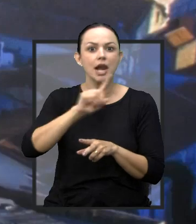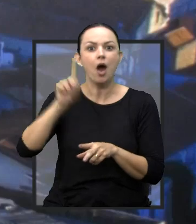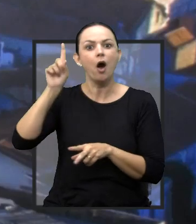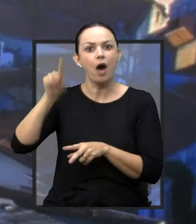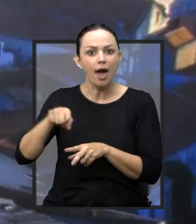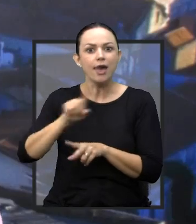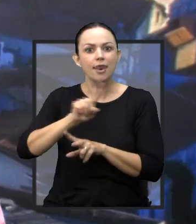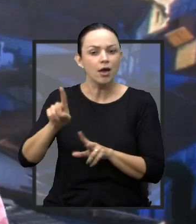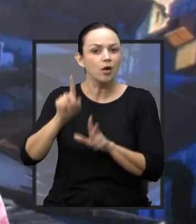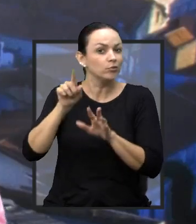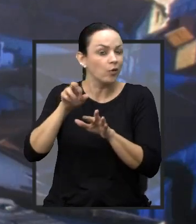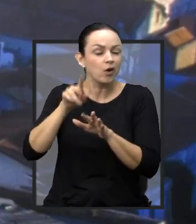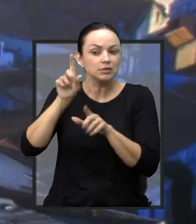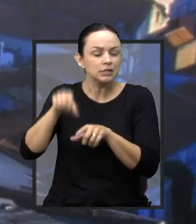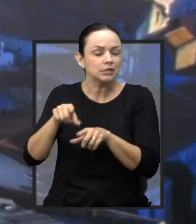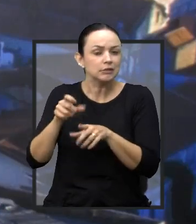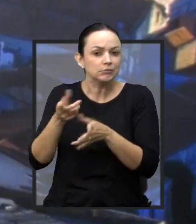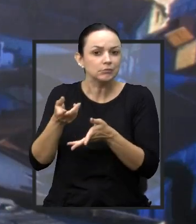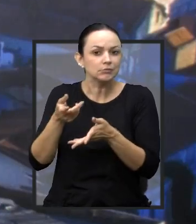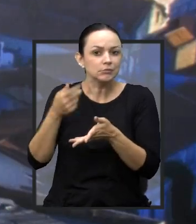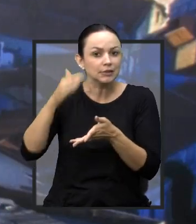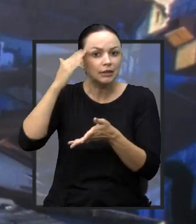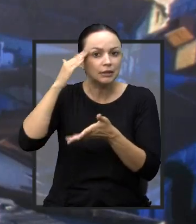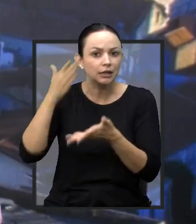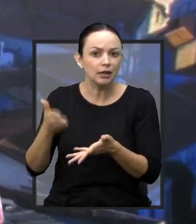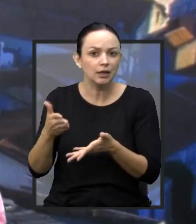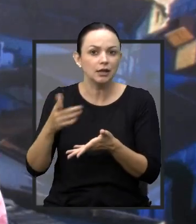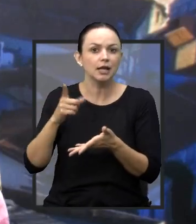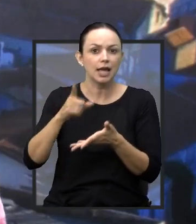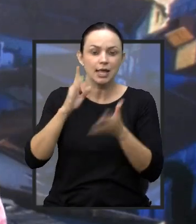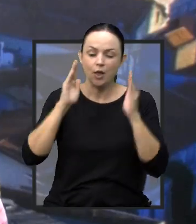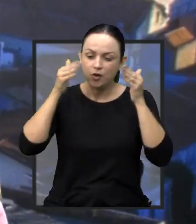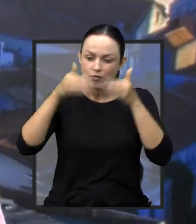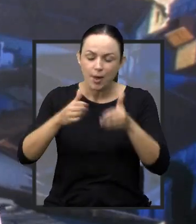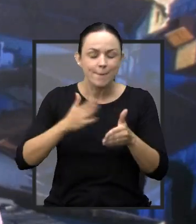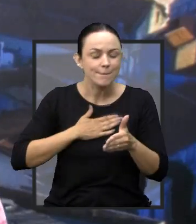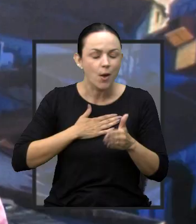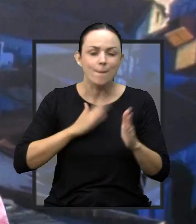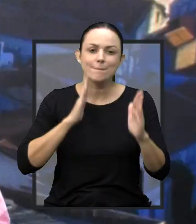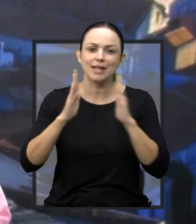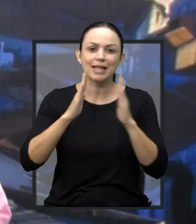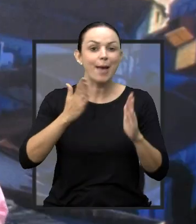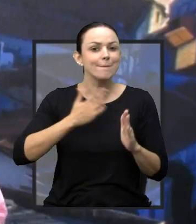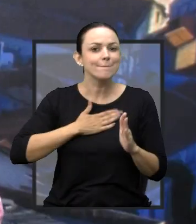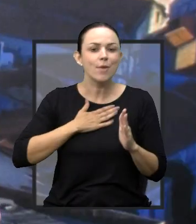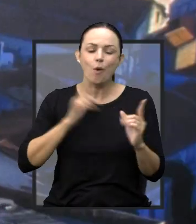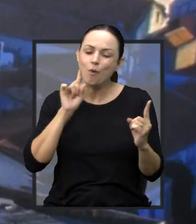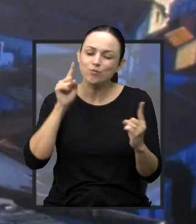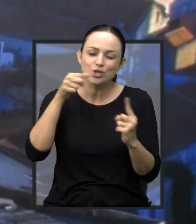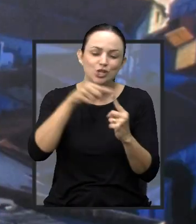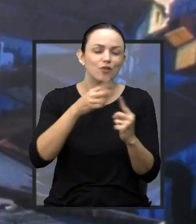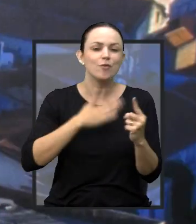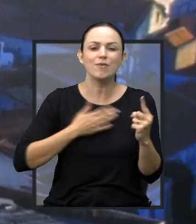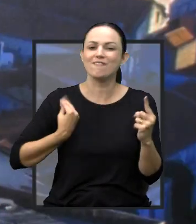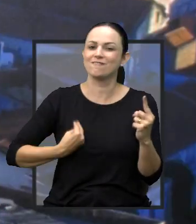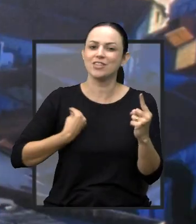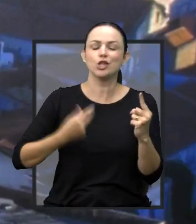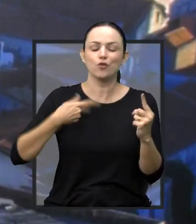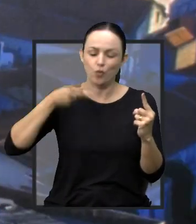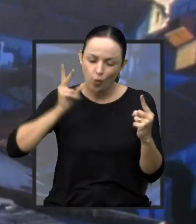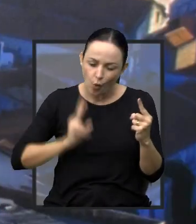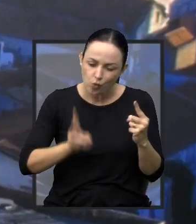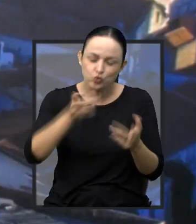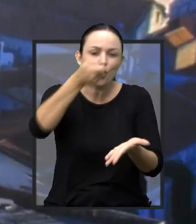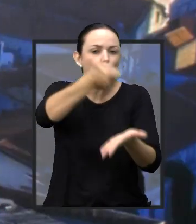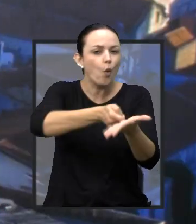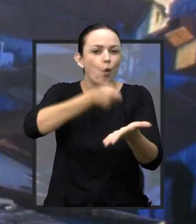outras questões mais. Então, essa é uma bandeira do mandato, essa é uma bandeira da minha vida, e eu não vou deixar de lutar em momento